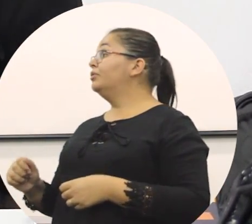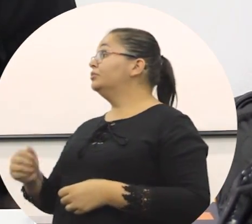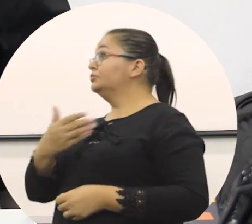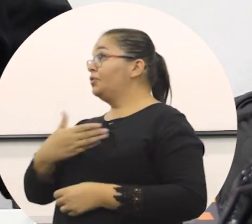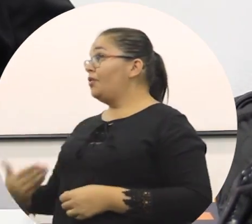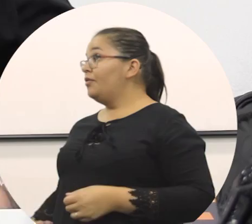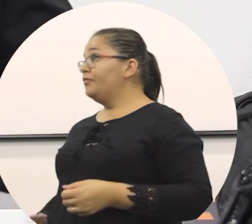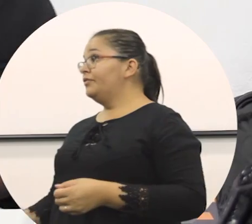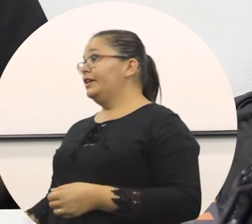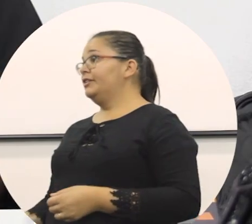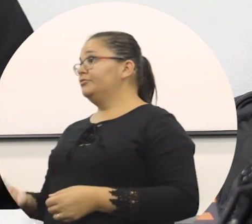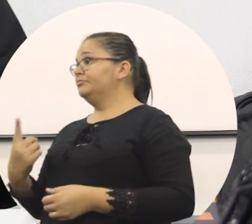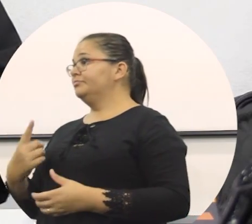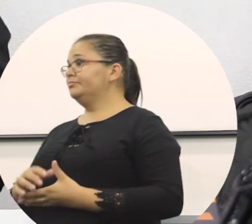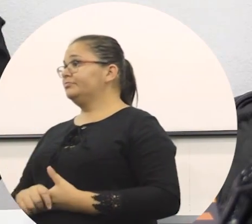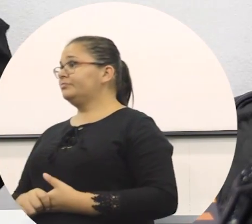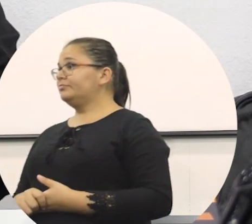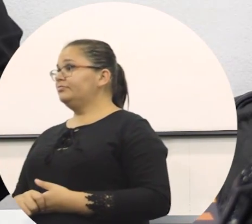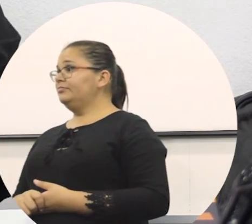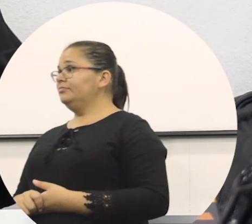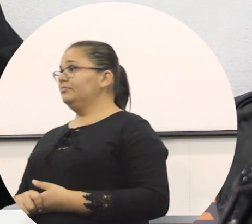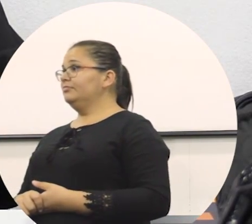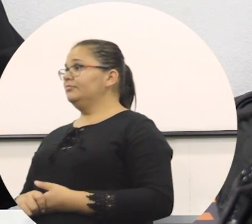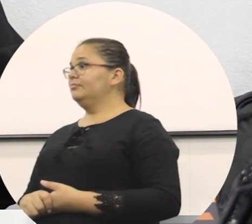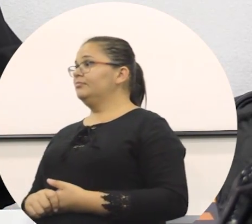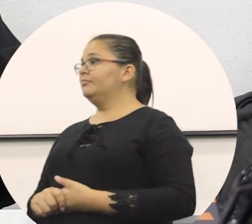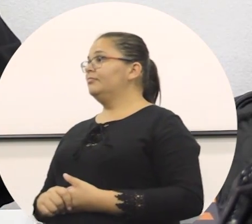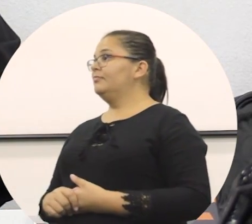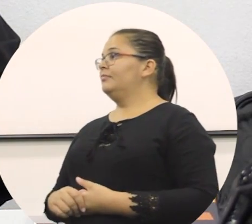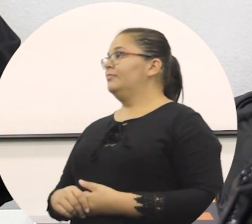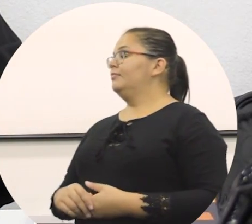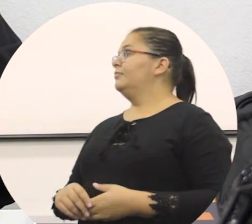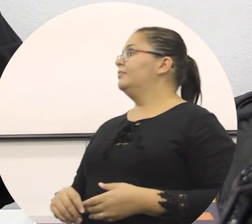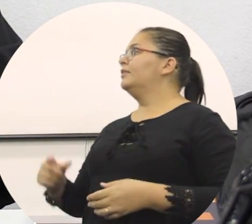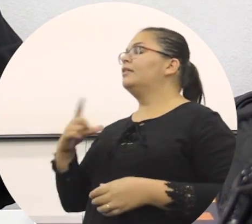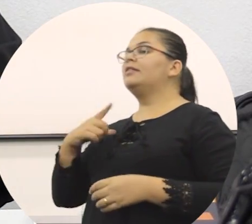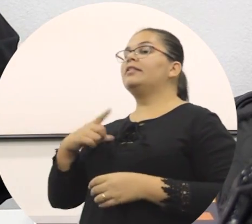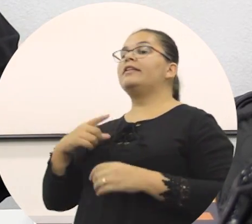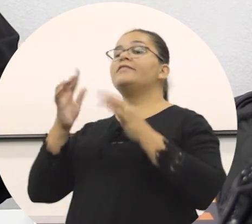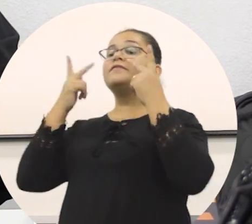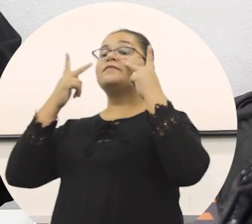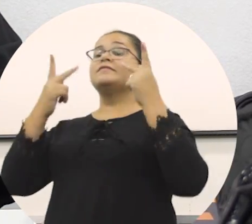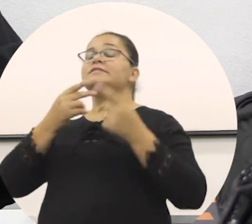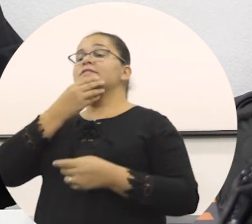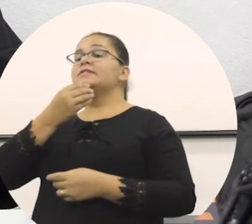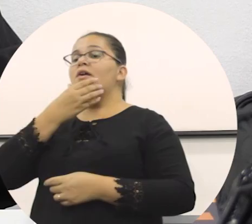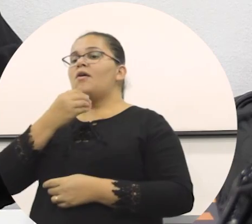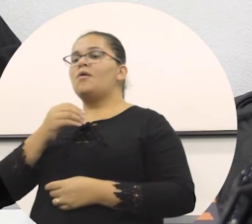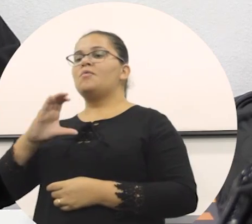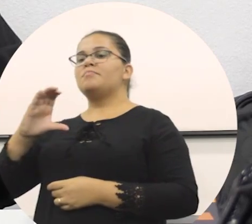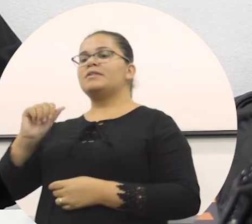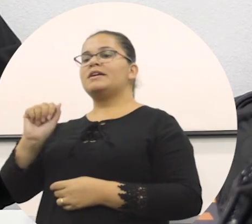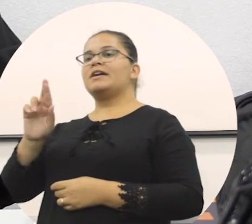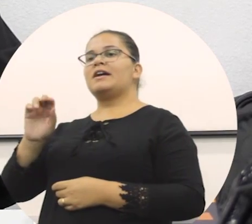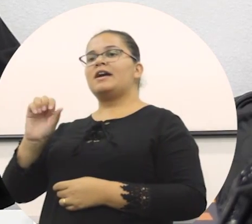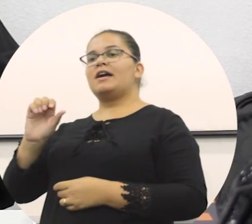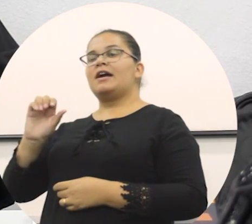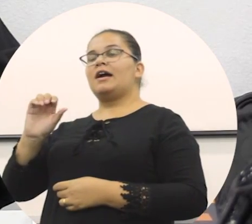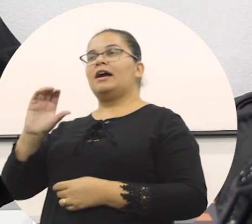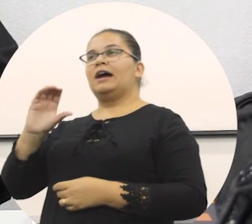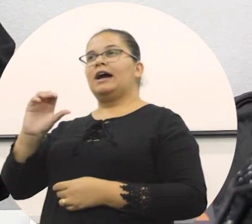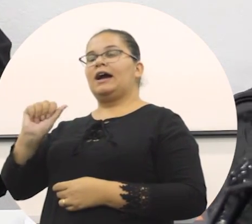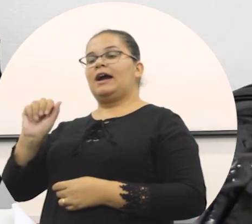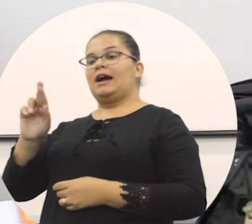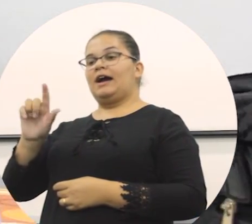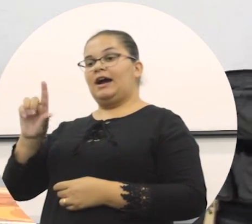paciente em São Fernando. A gente teve uma visita do Carlos Skier e a gente acabou também fazendo esse trabalho com níveis de